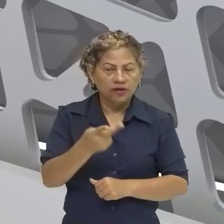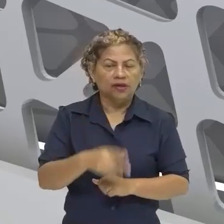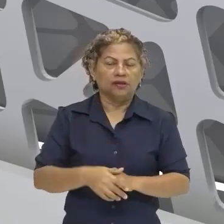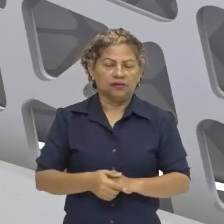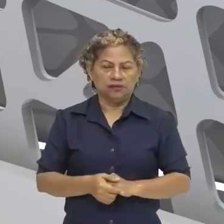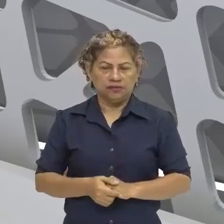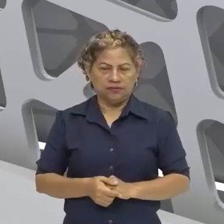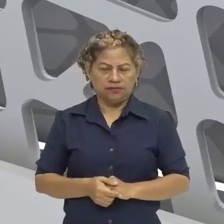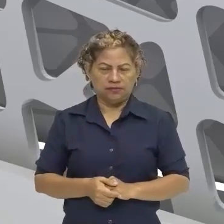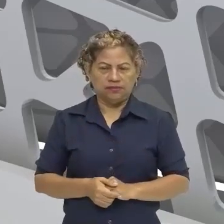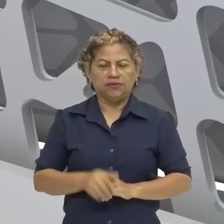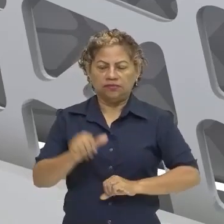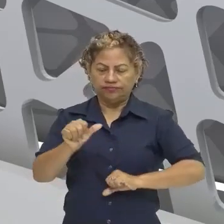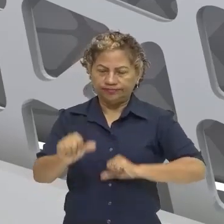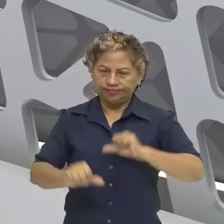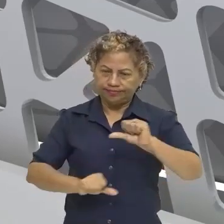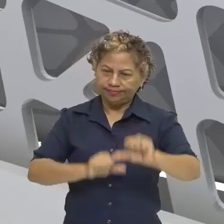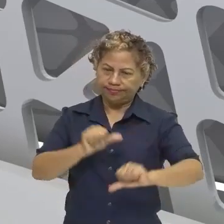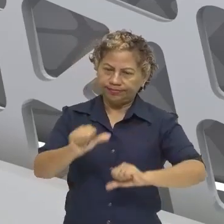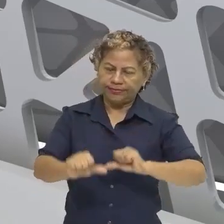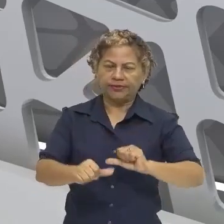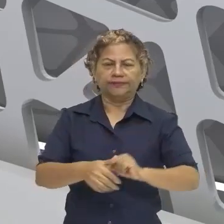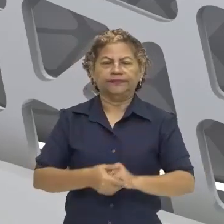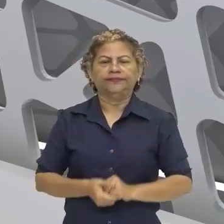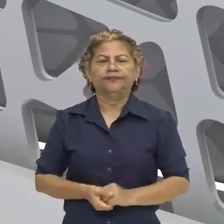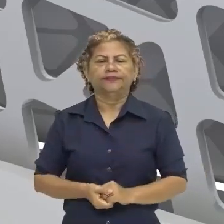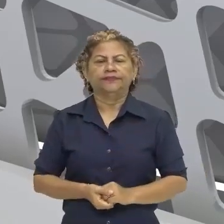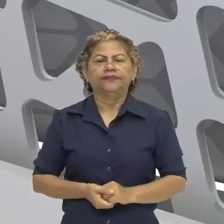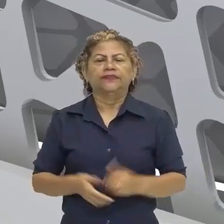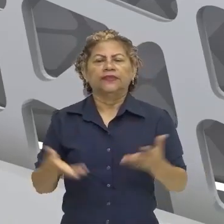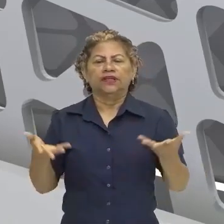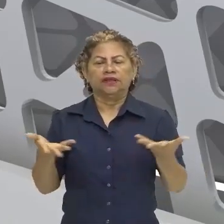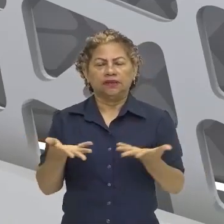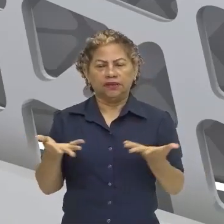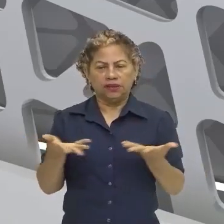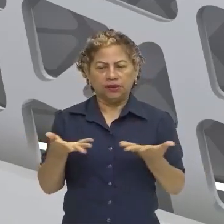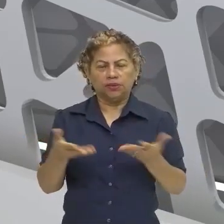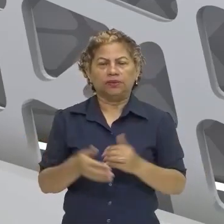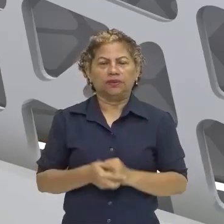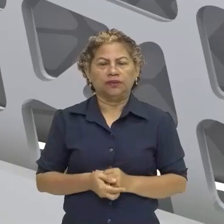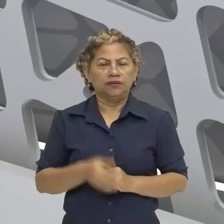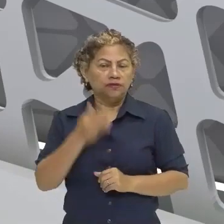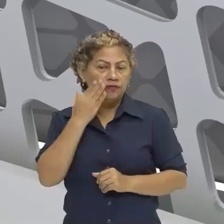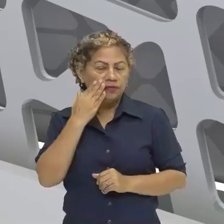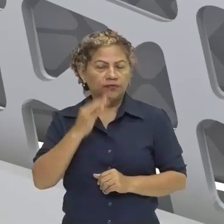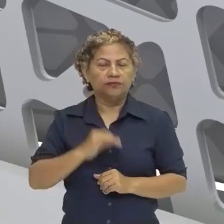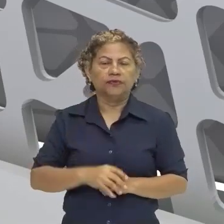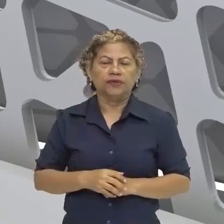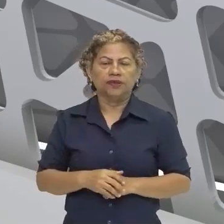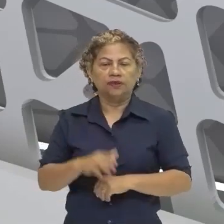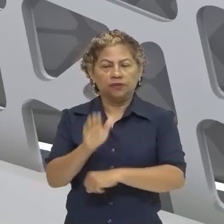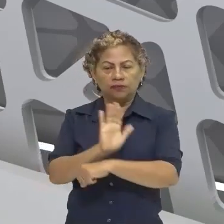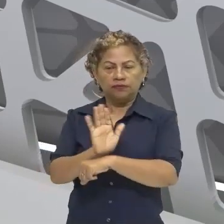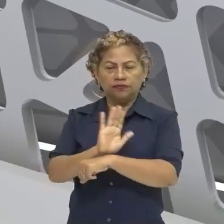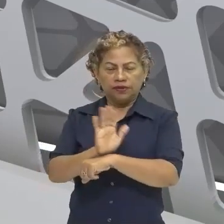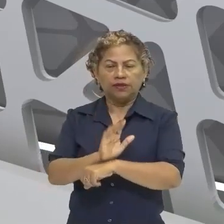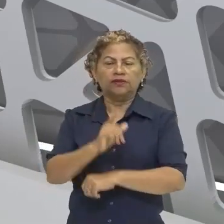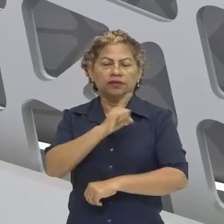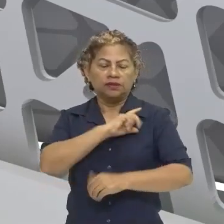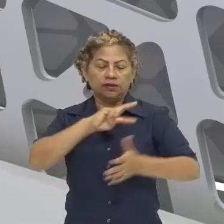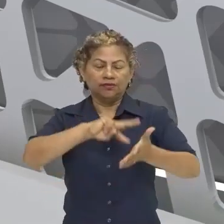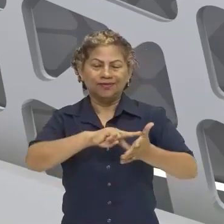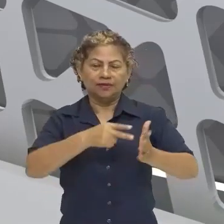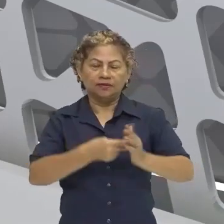agente de transformação. Pessoal, vamos agora para um vídeo que representa muito